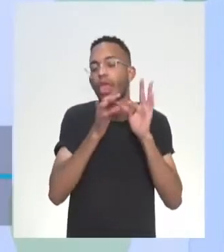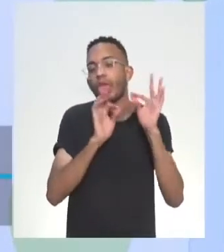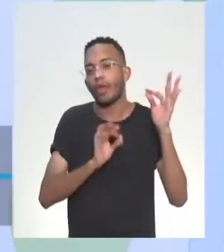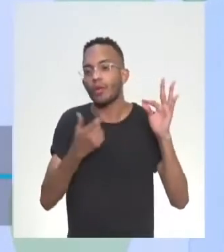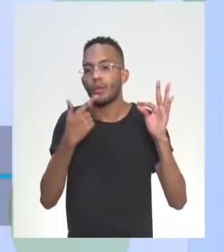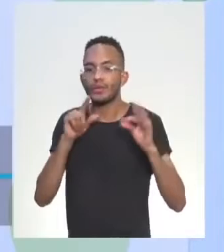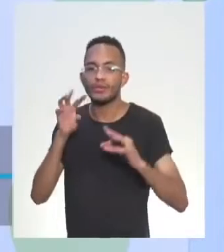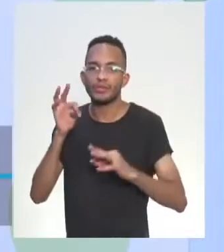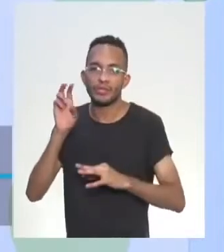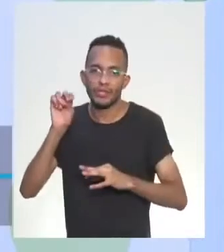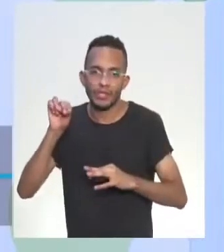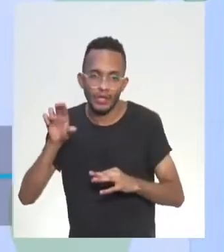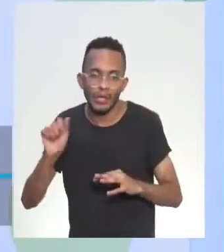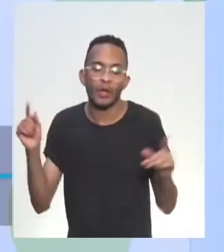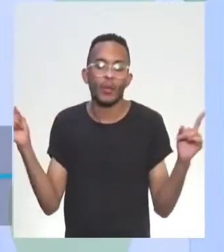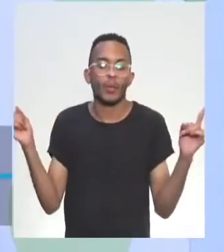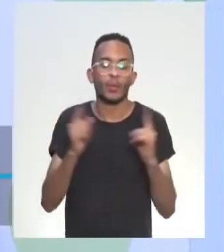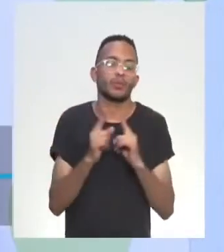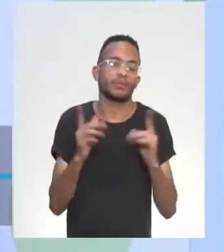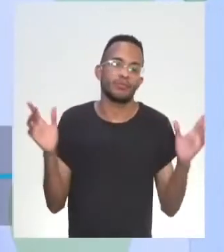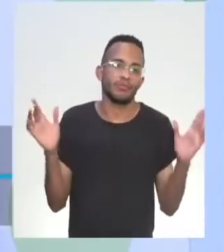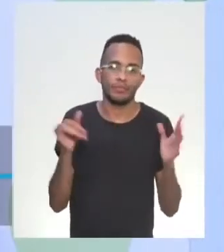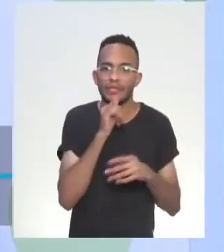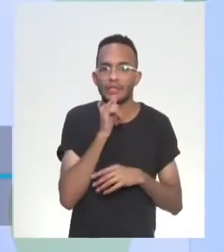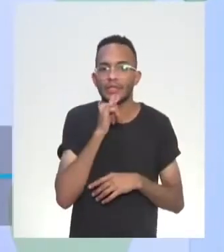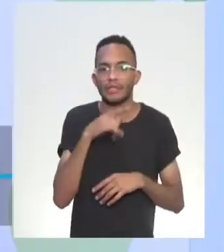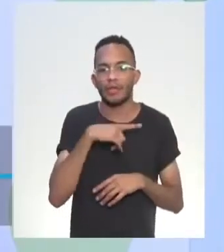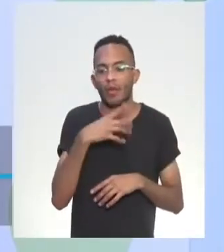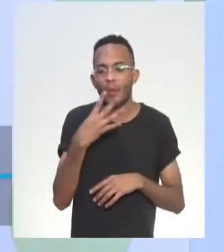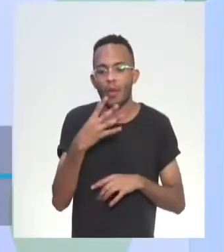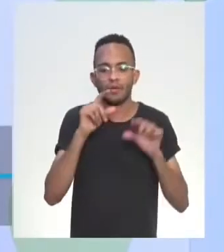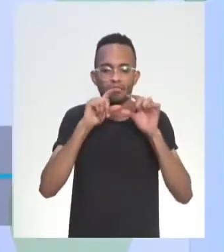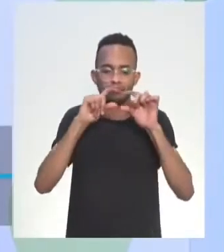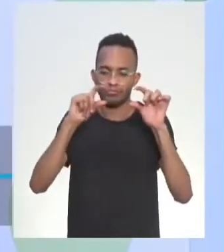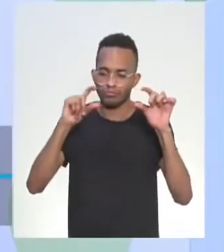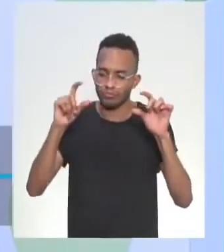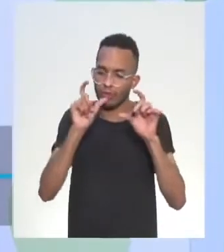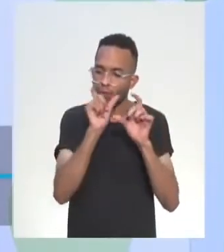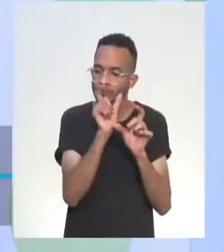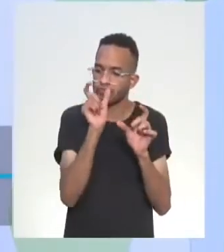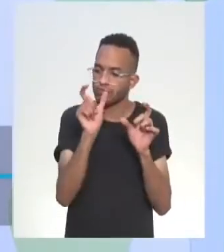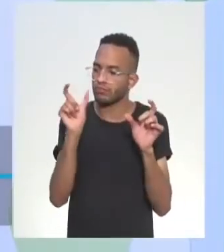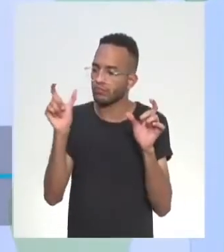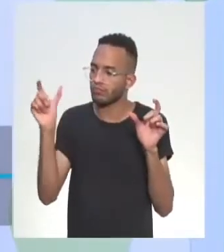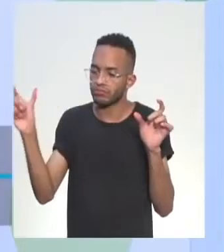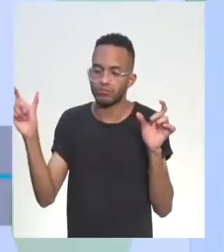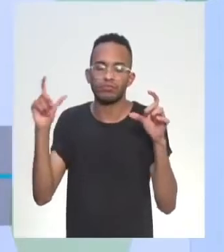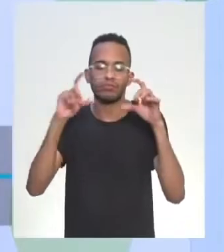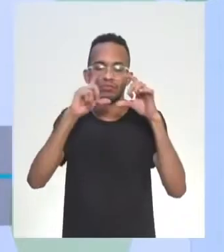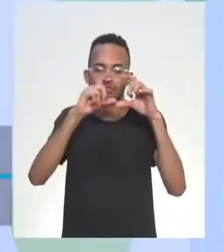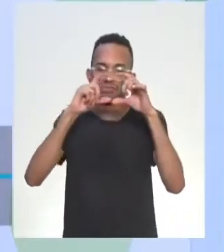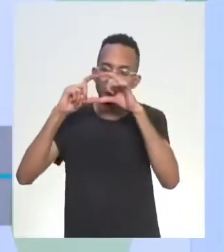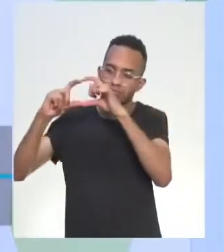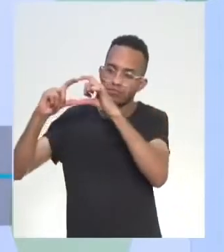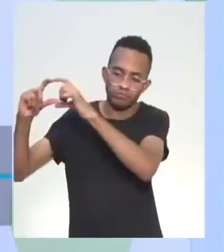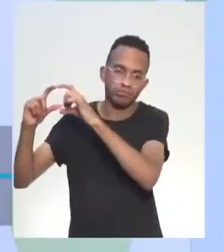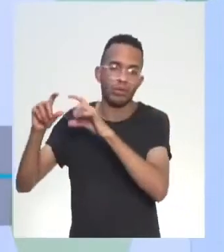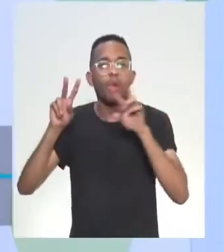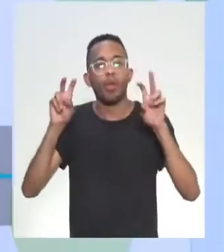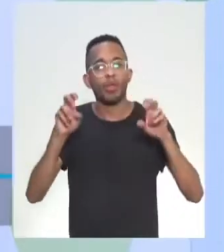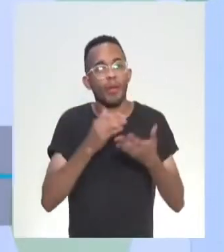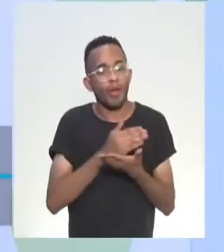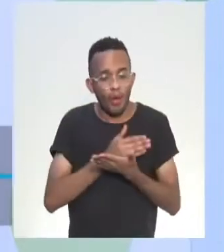tirinhas são curtas, né? Então, por exemplo, você tem ali 4 quadrinhos, 3 quadrinhos numa tirinha. Então, o